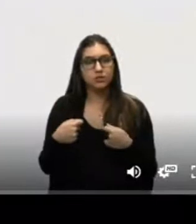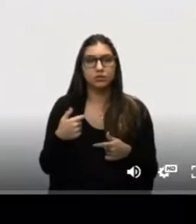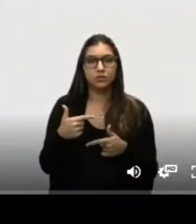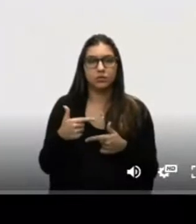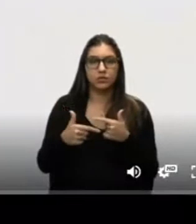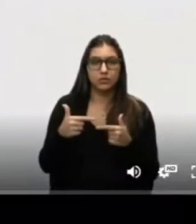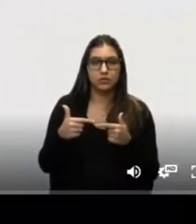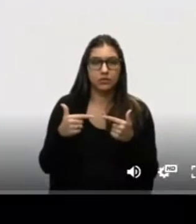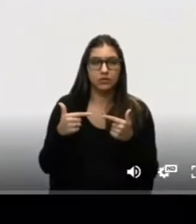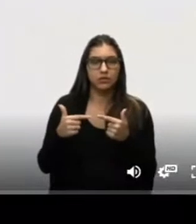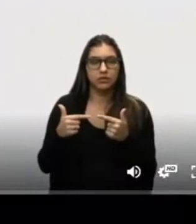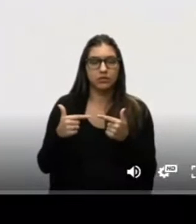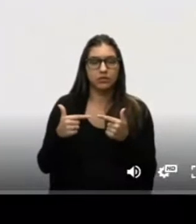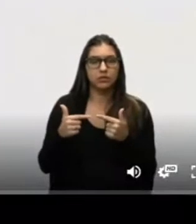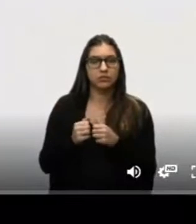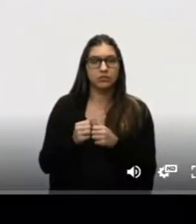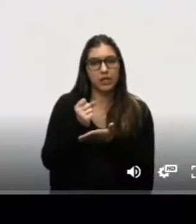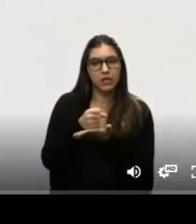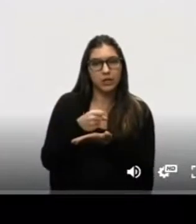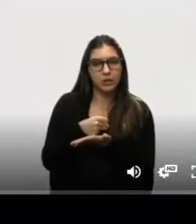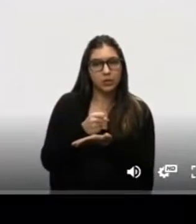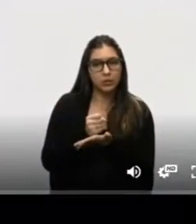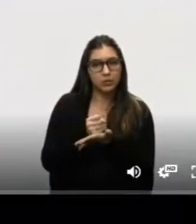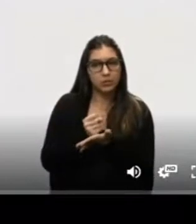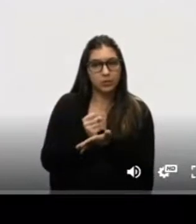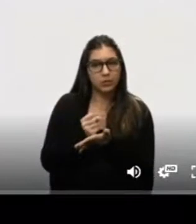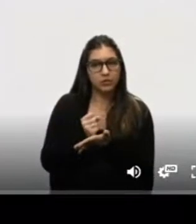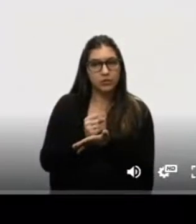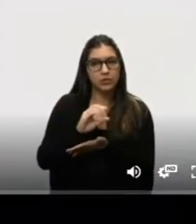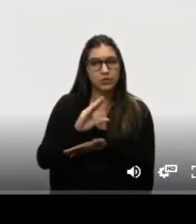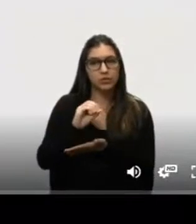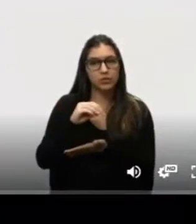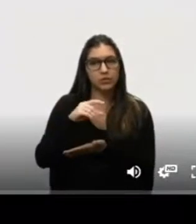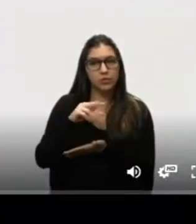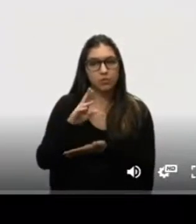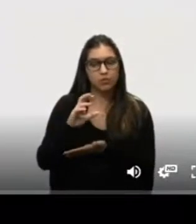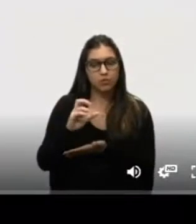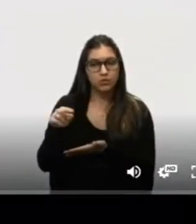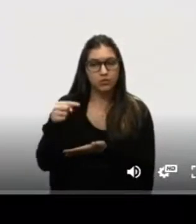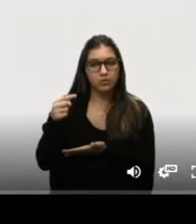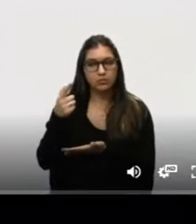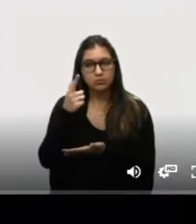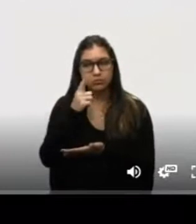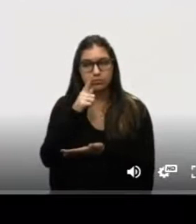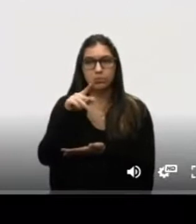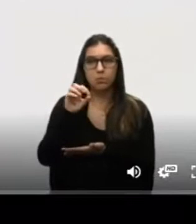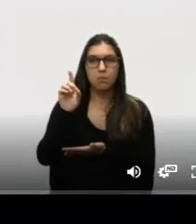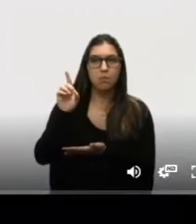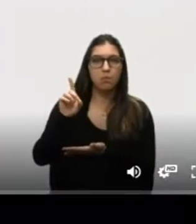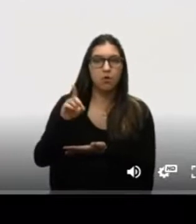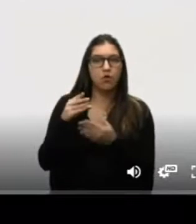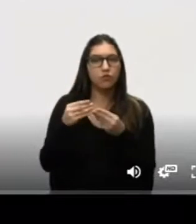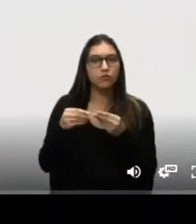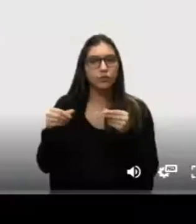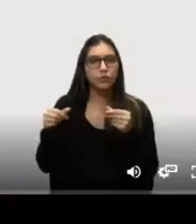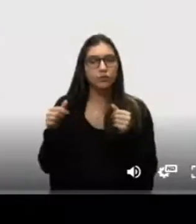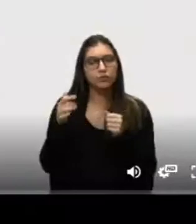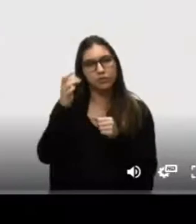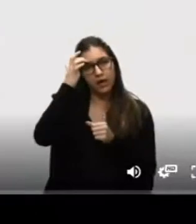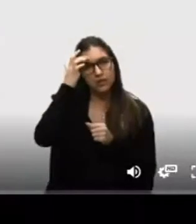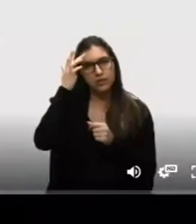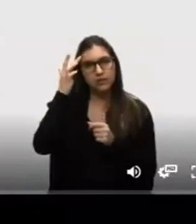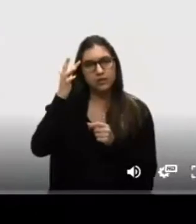trabalhar com a triturar esses compostos, para que ele se torne um pó ainda mais fino, para que facilite,